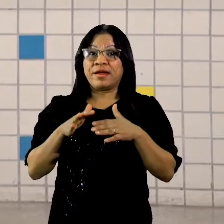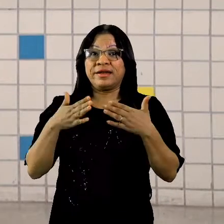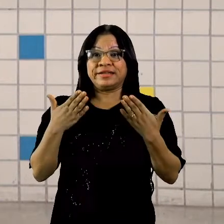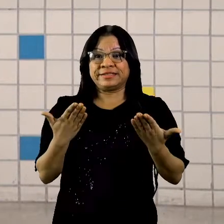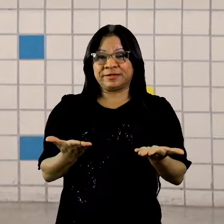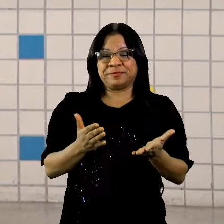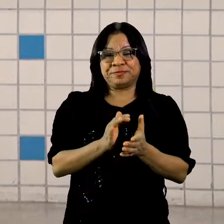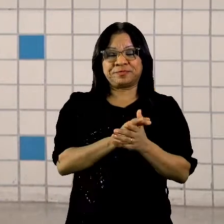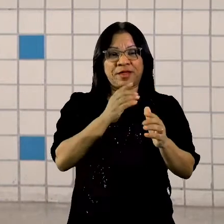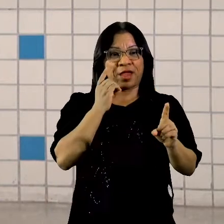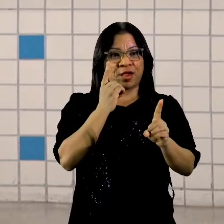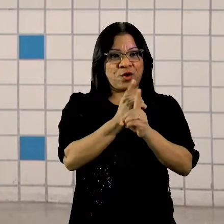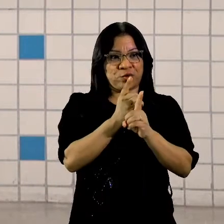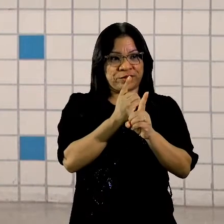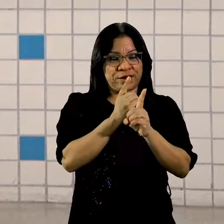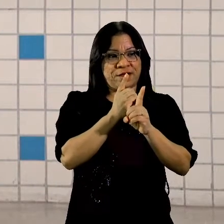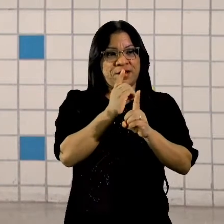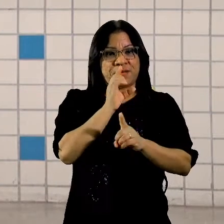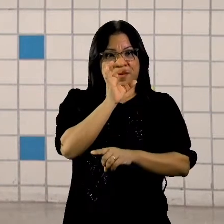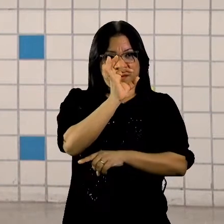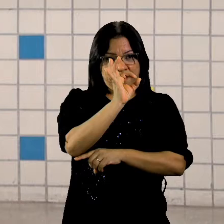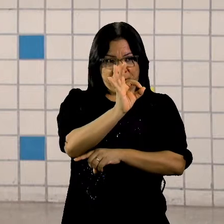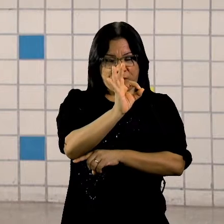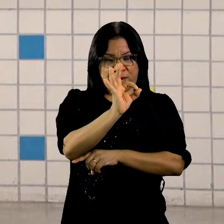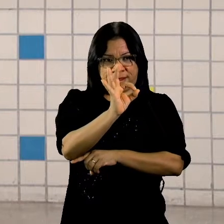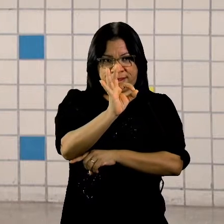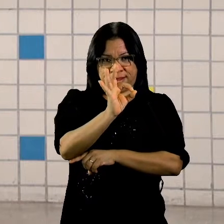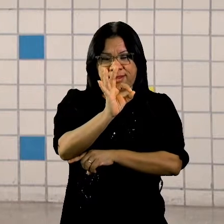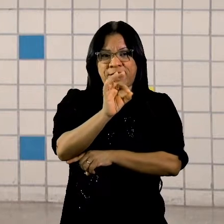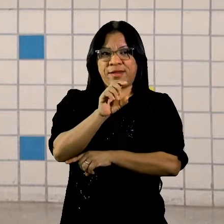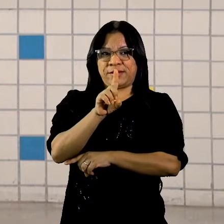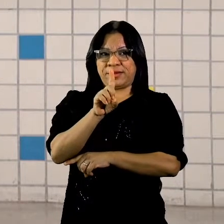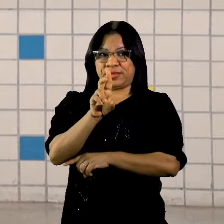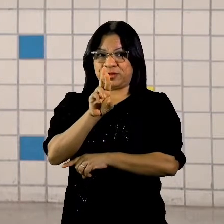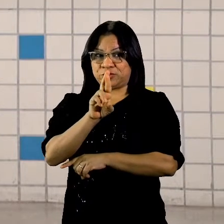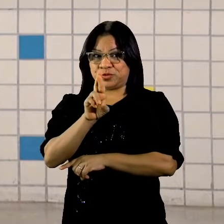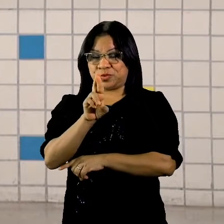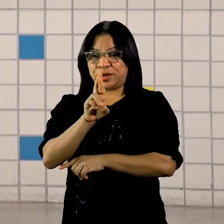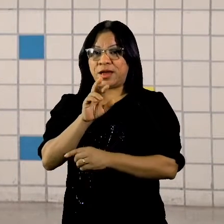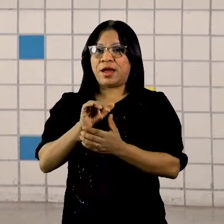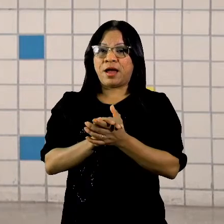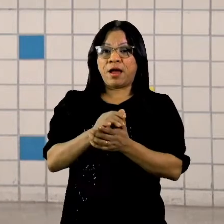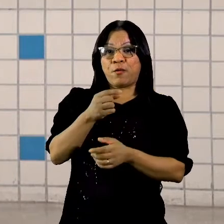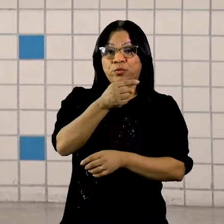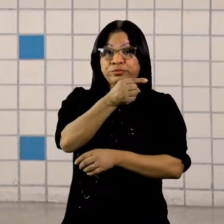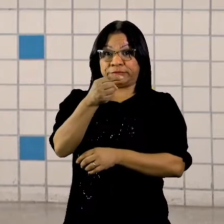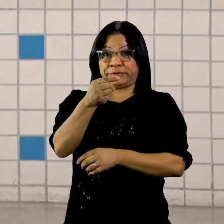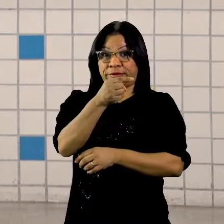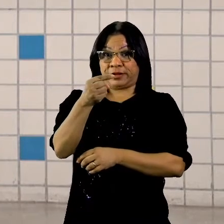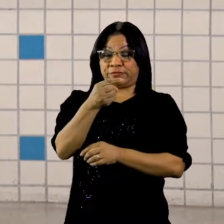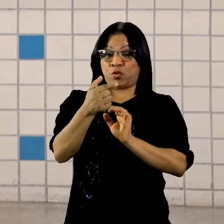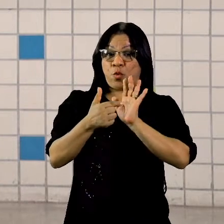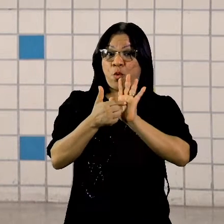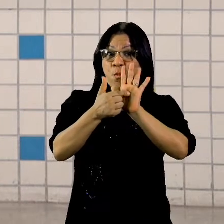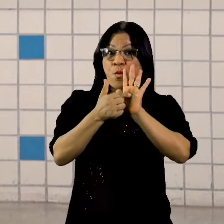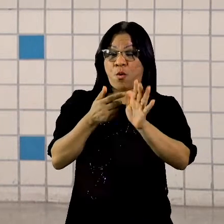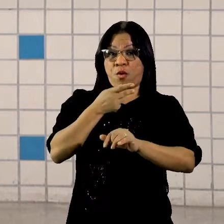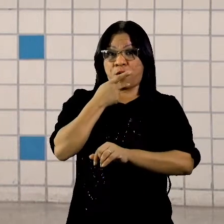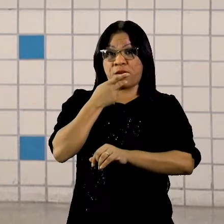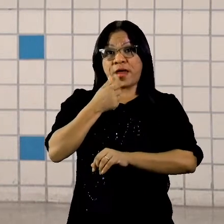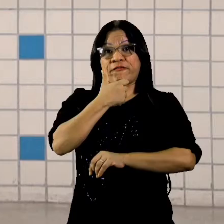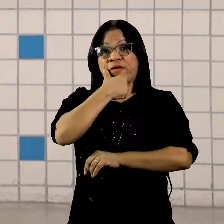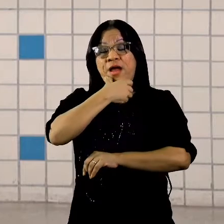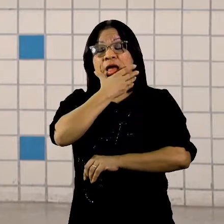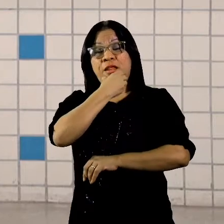uma moeda de R$1. O travessão indica a fala do pai, a fala do filho mais novo,